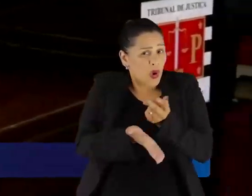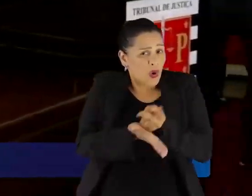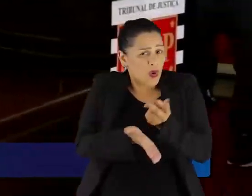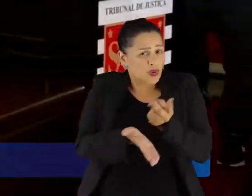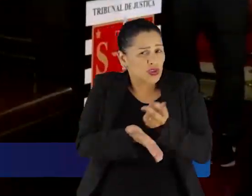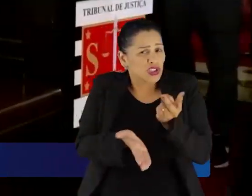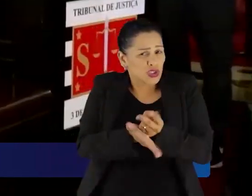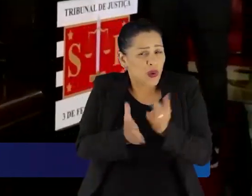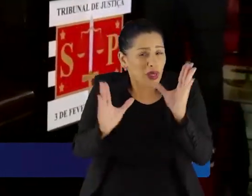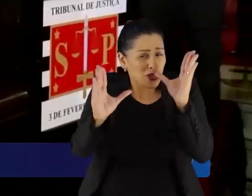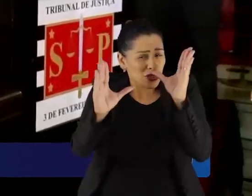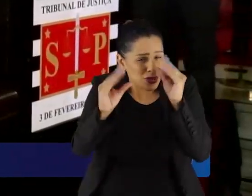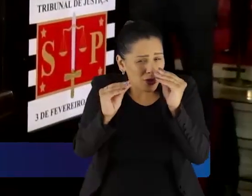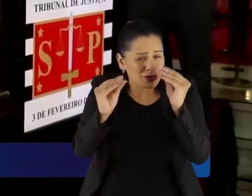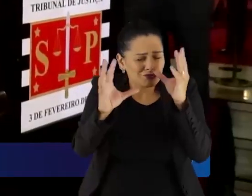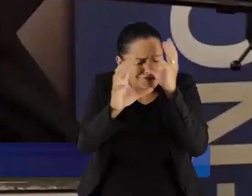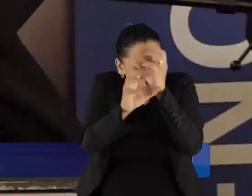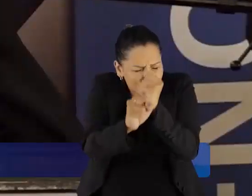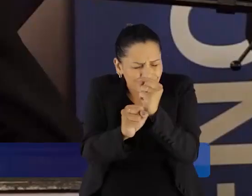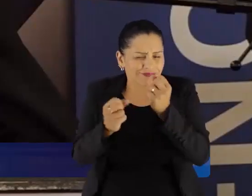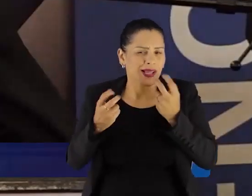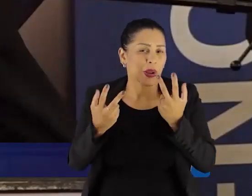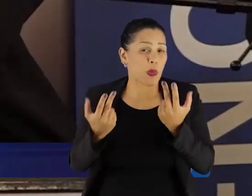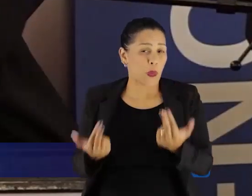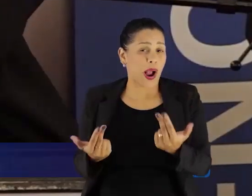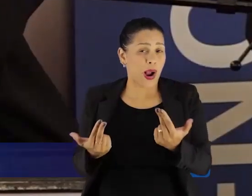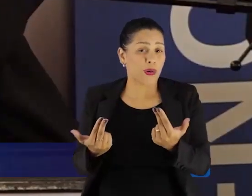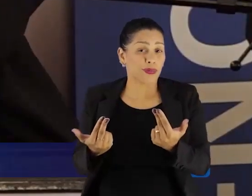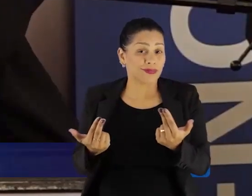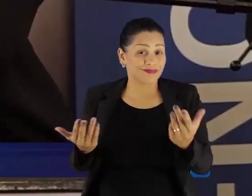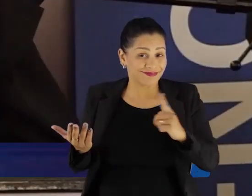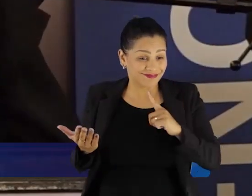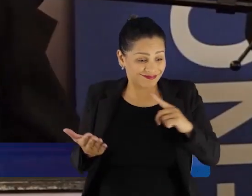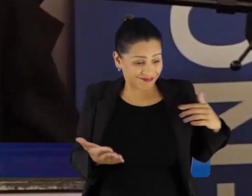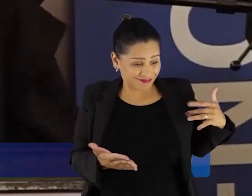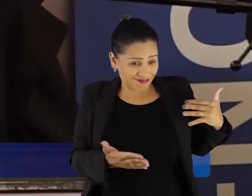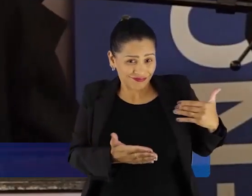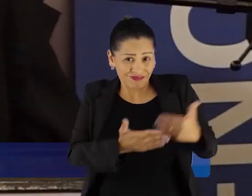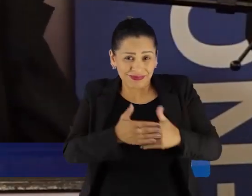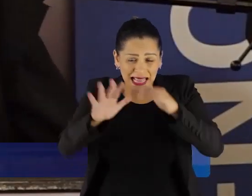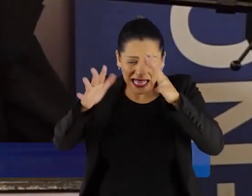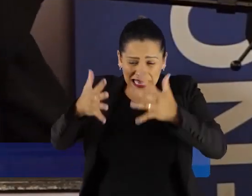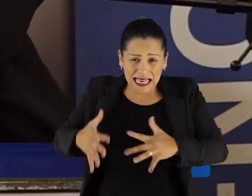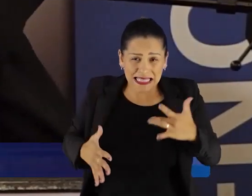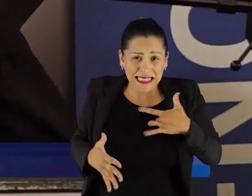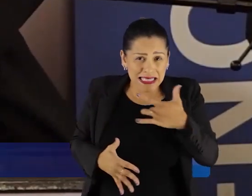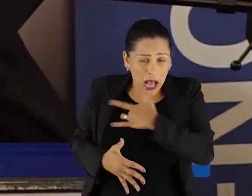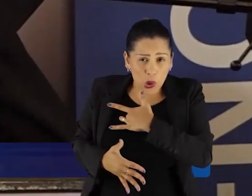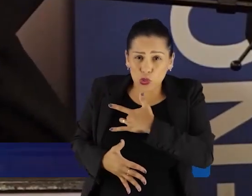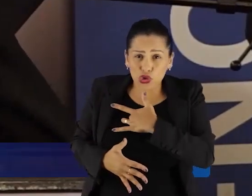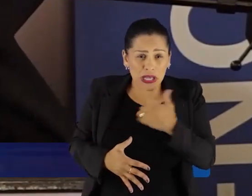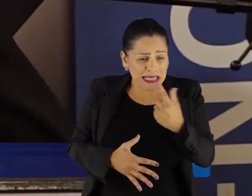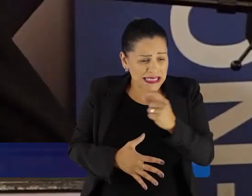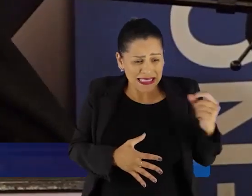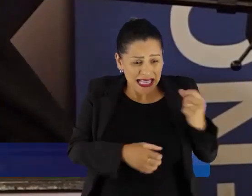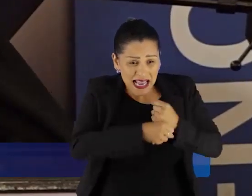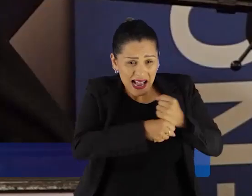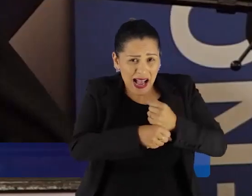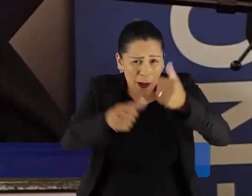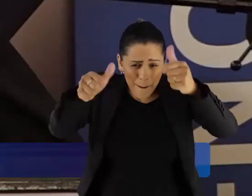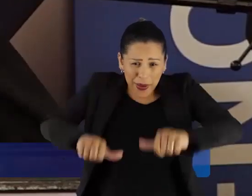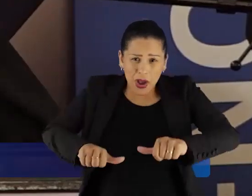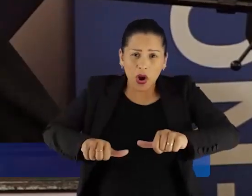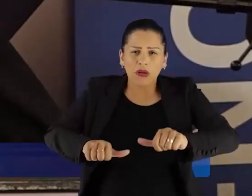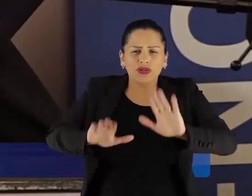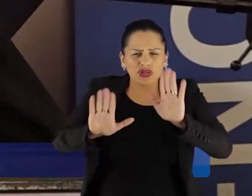crise sanitária dos últimos 100 anos e apesar dela Aparentemente está diminuindo e os primeiros raios